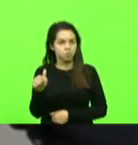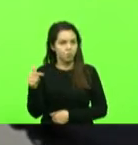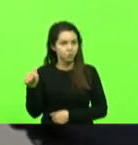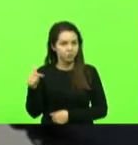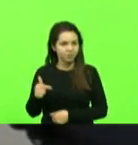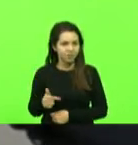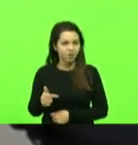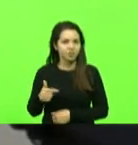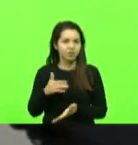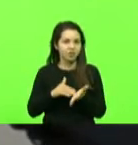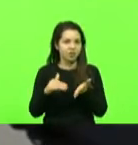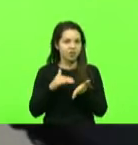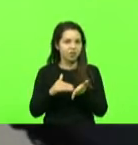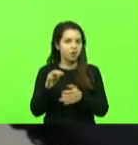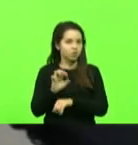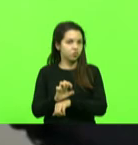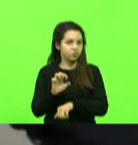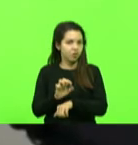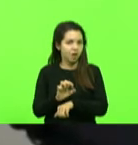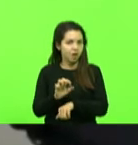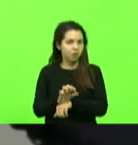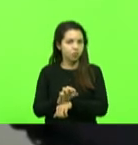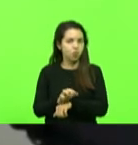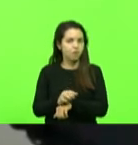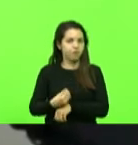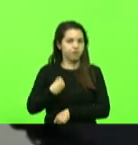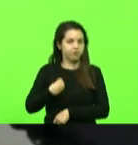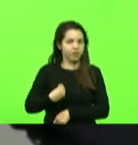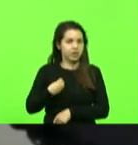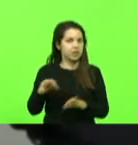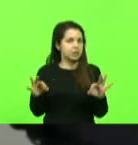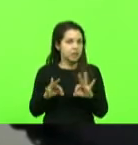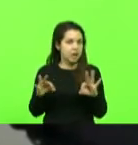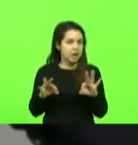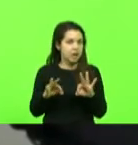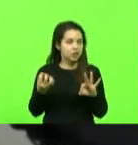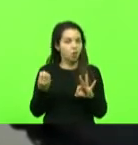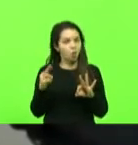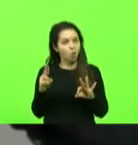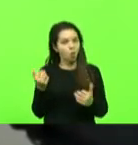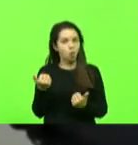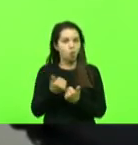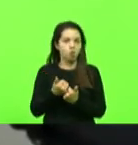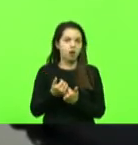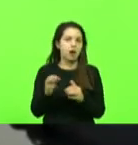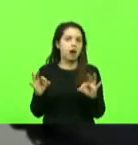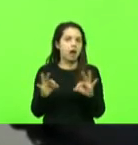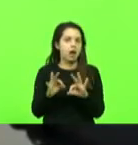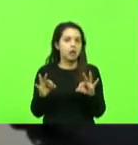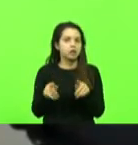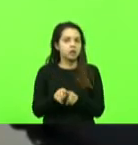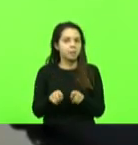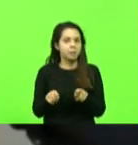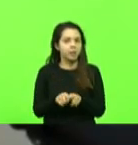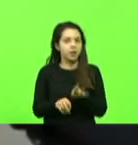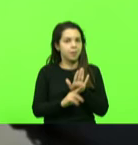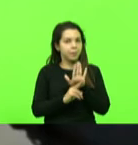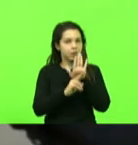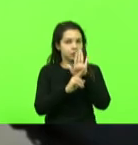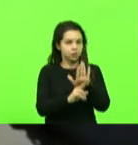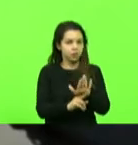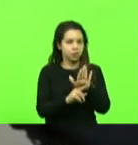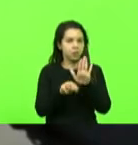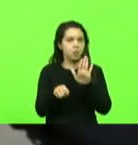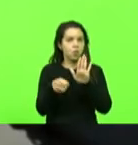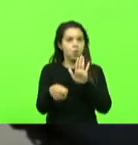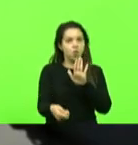de Estado ou do secretário adjunto, e me parece que nesse momento nem do representante aí da área da Procuradoria